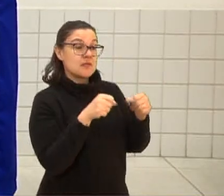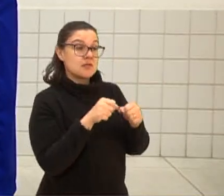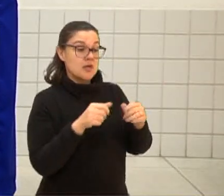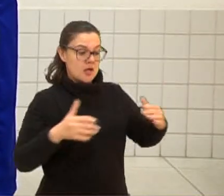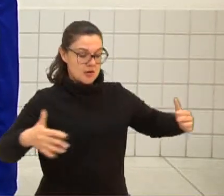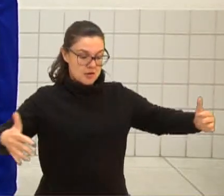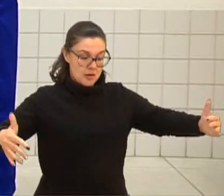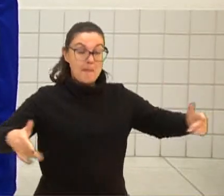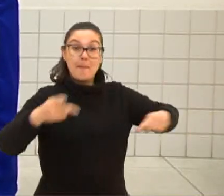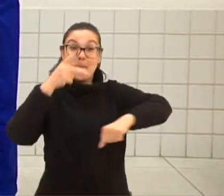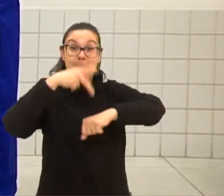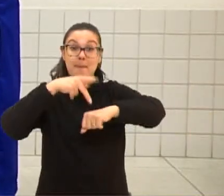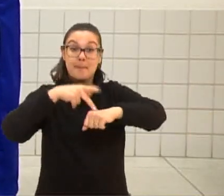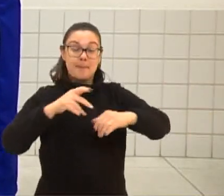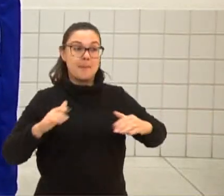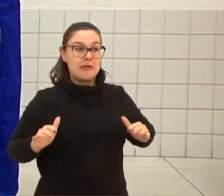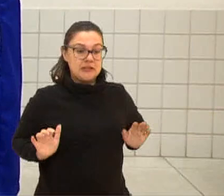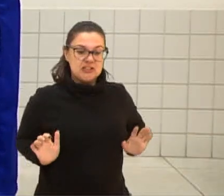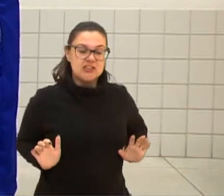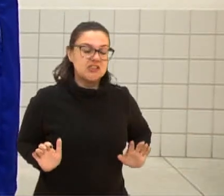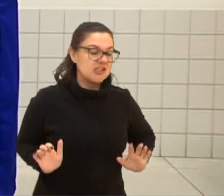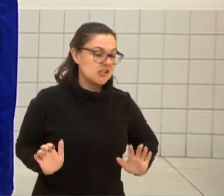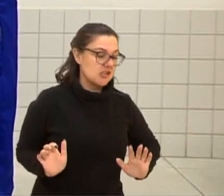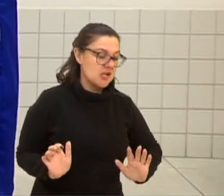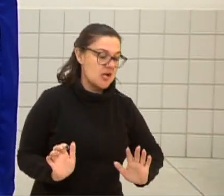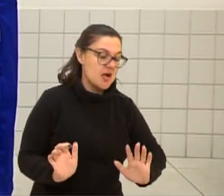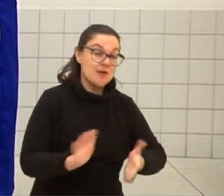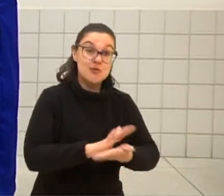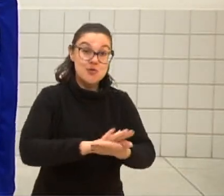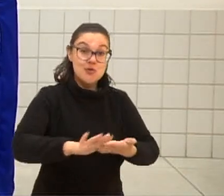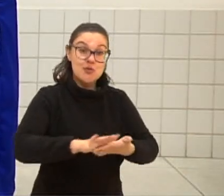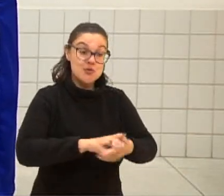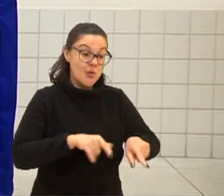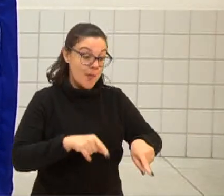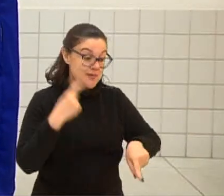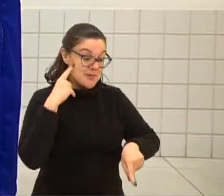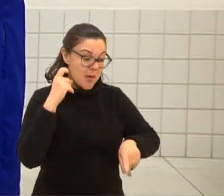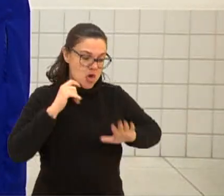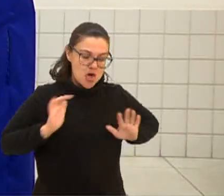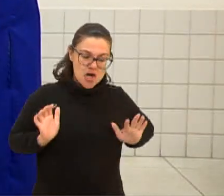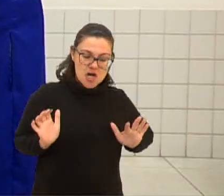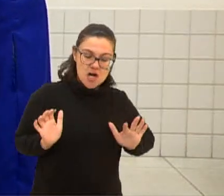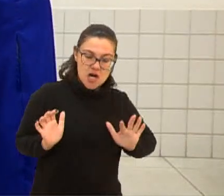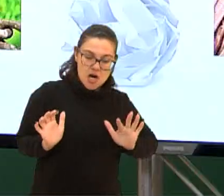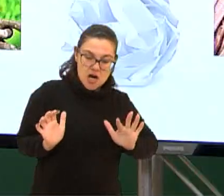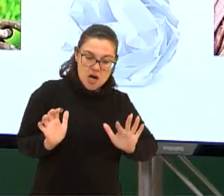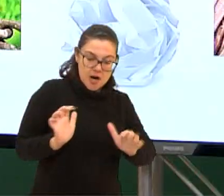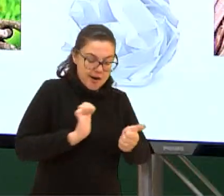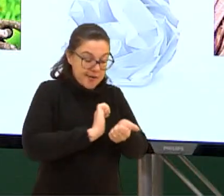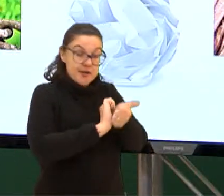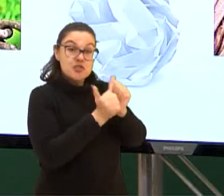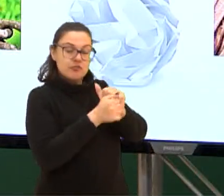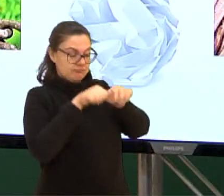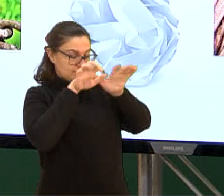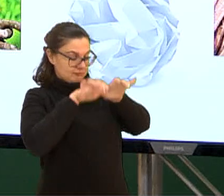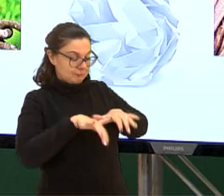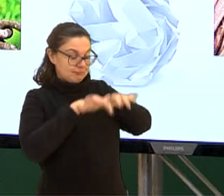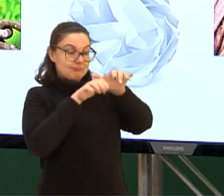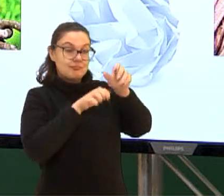uma grande rocha e arrastaram no assoalho. Aquele barulho digitalizado e